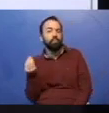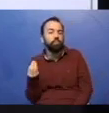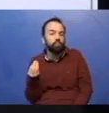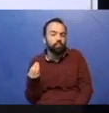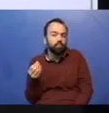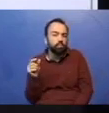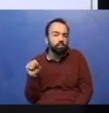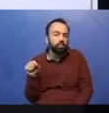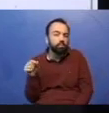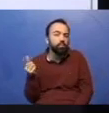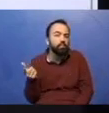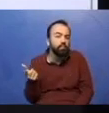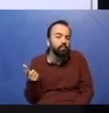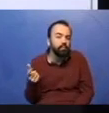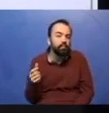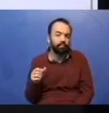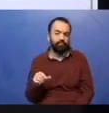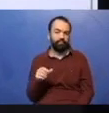estado